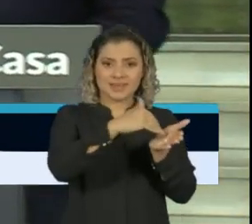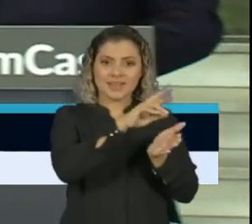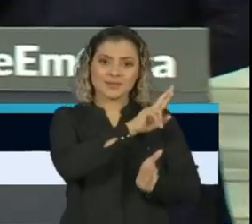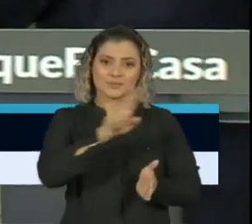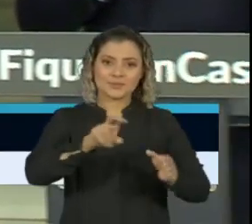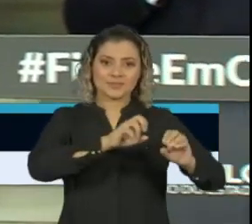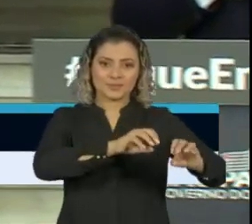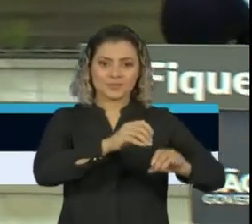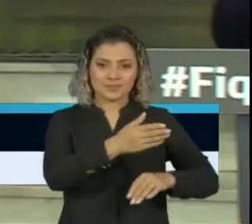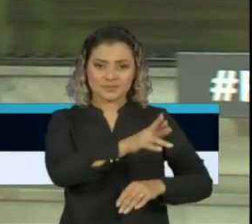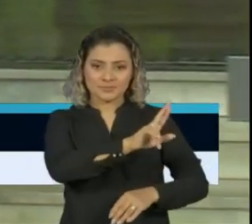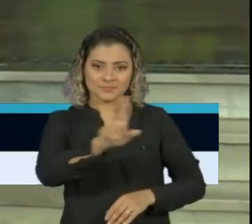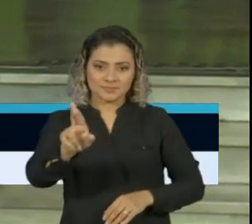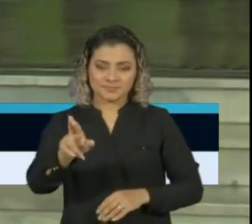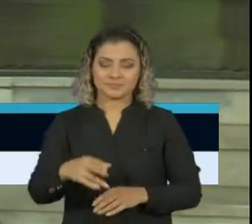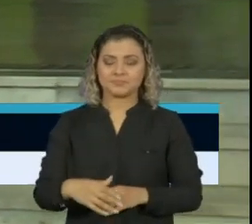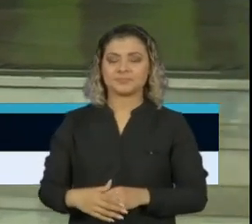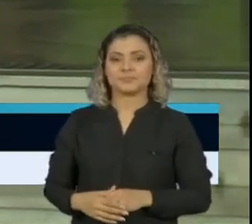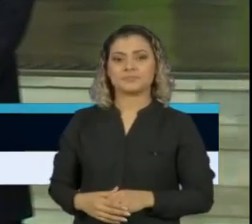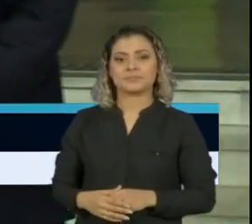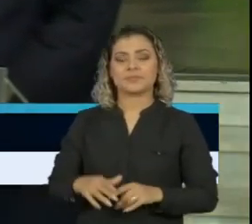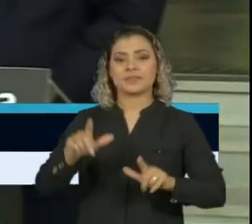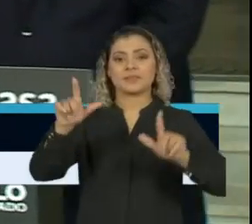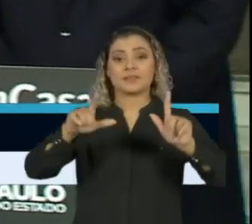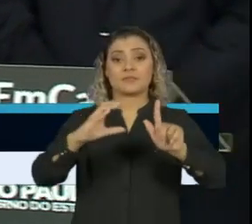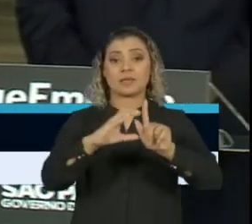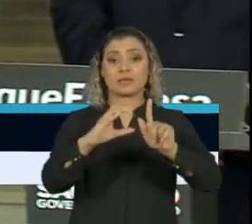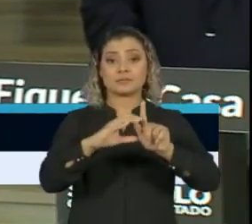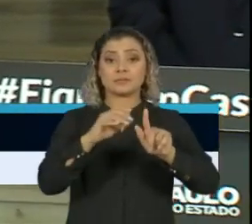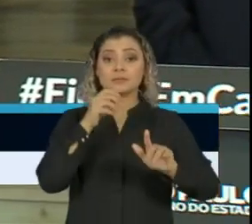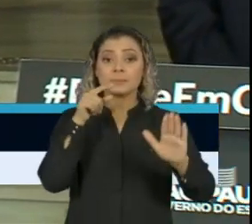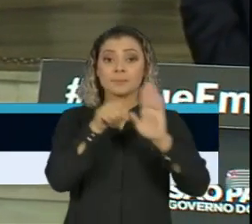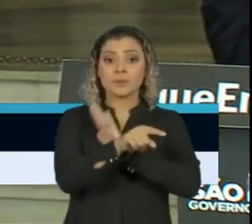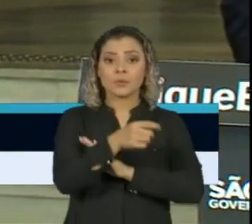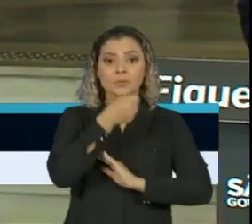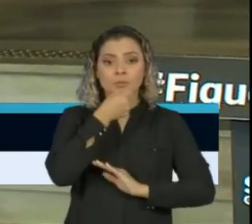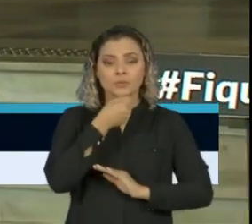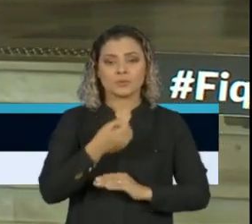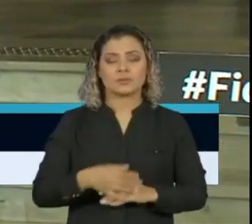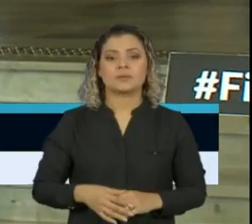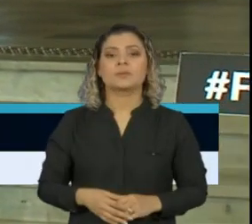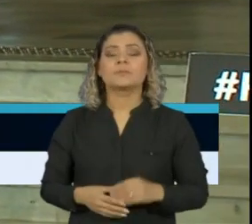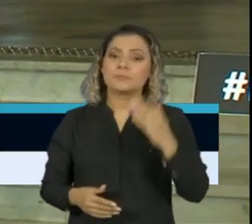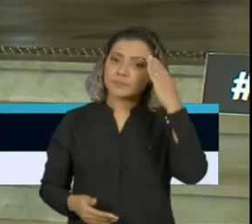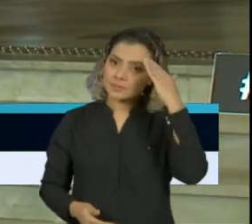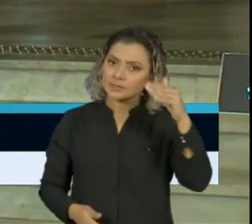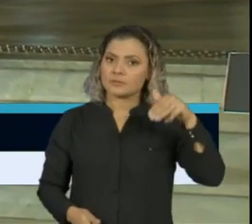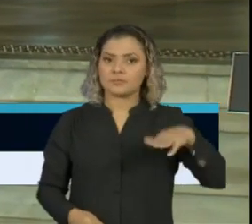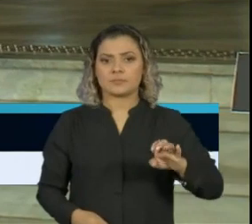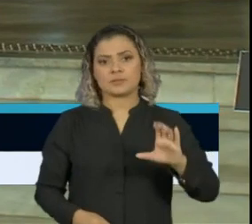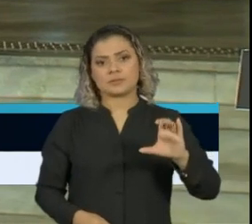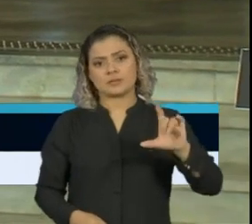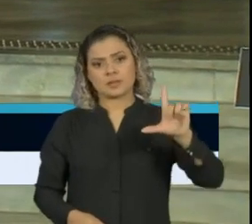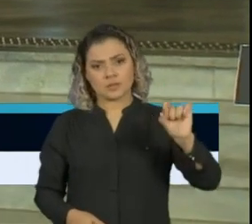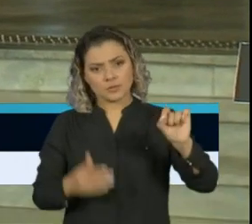ao Marcelo Bossédio, da TV Gazeta, que está neste momento no ar. Obrigado, Marcelo. É uma pergunta importante. Como